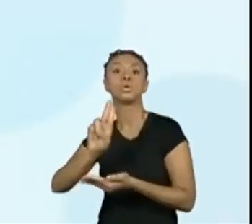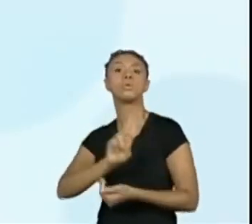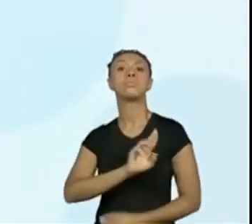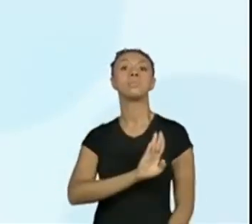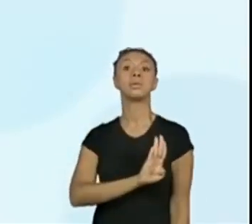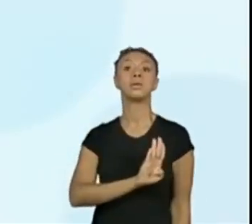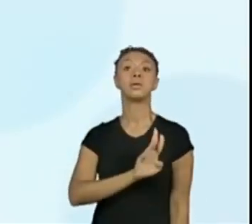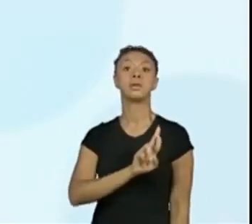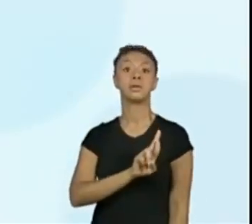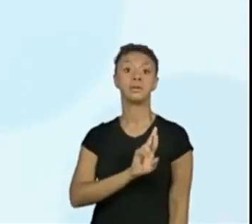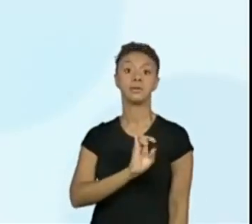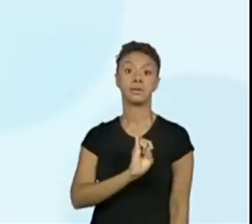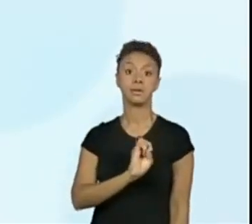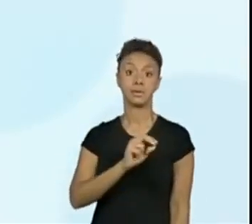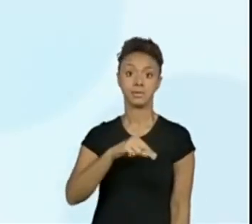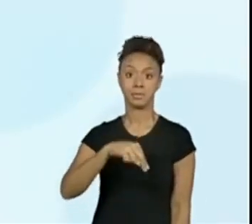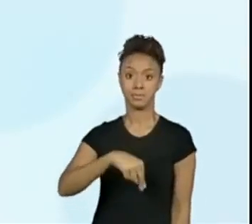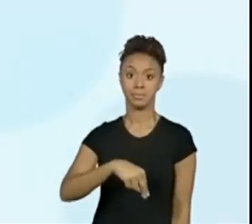Brinquedo